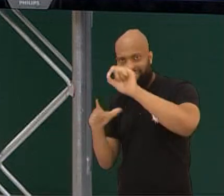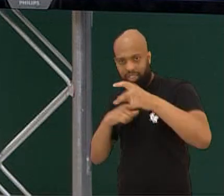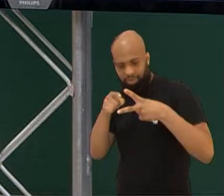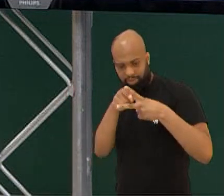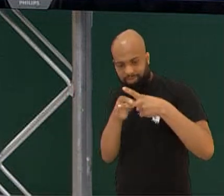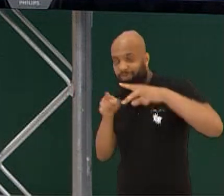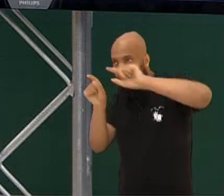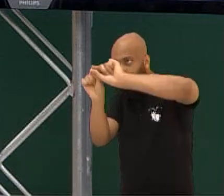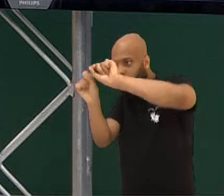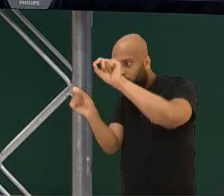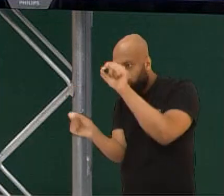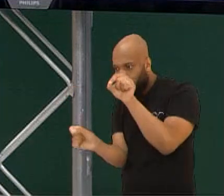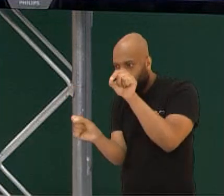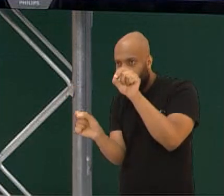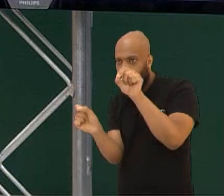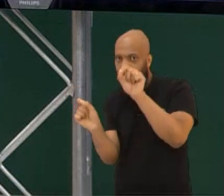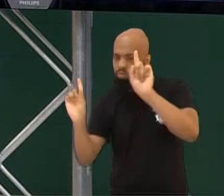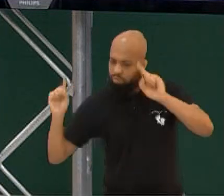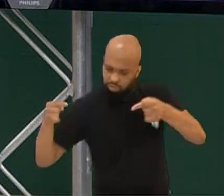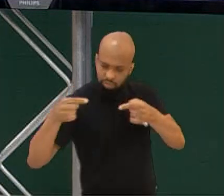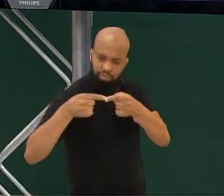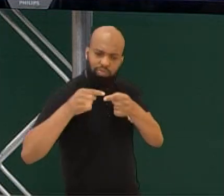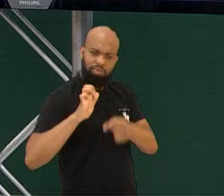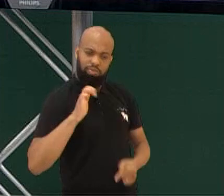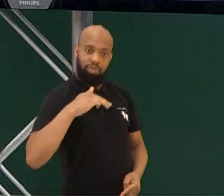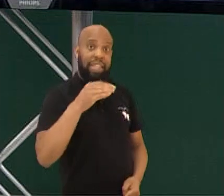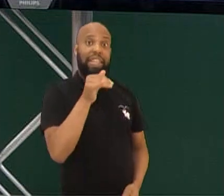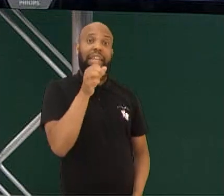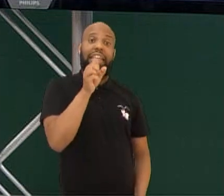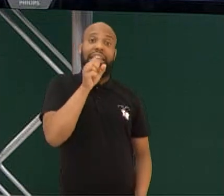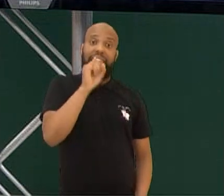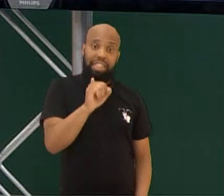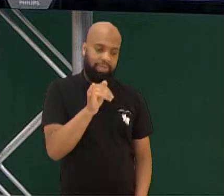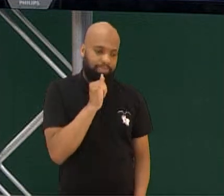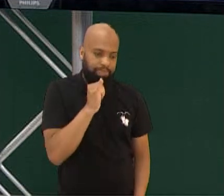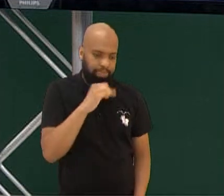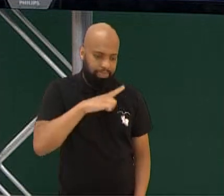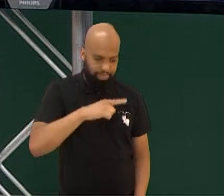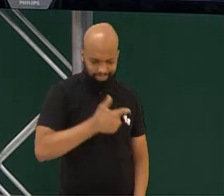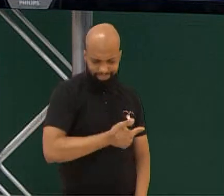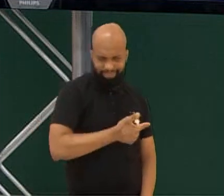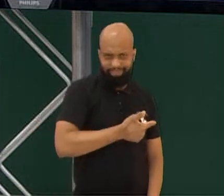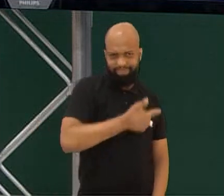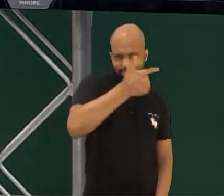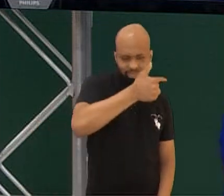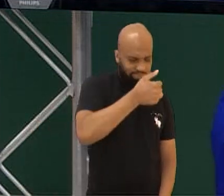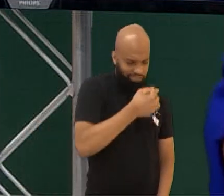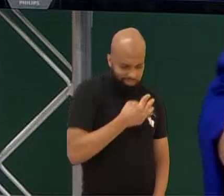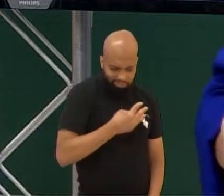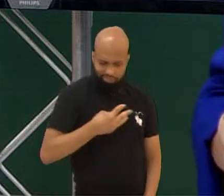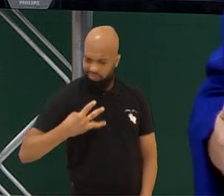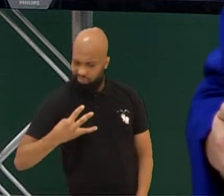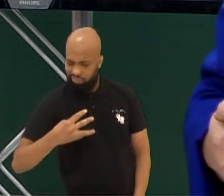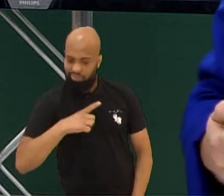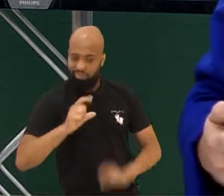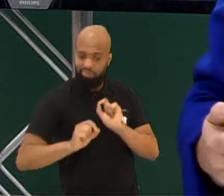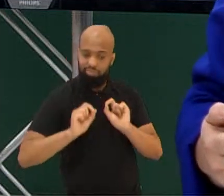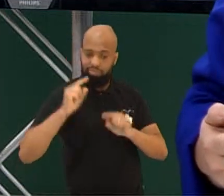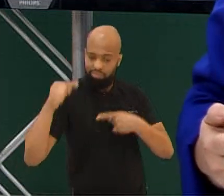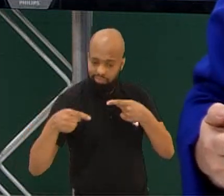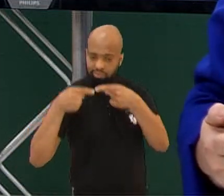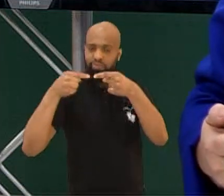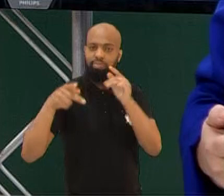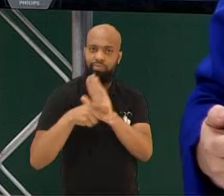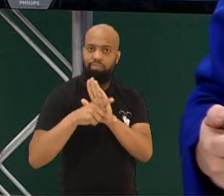ele equivale a quem no primeiro quadrante e ajustar o sinal, ok? Isso são detalhezinhos da função seno